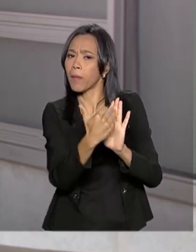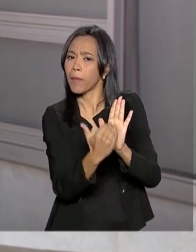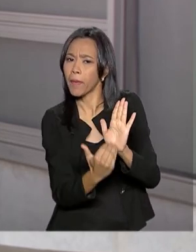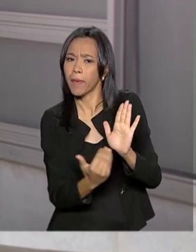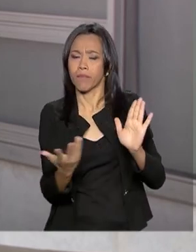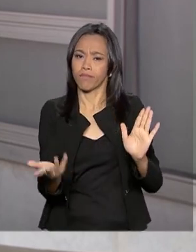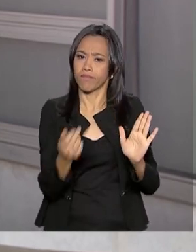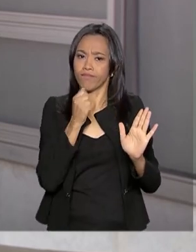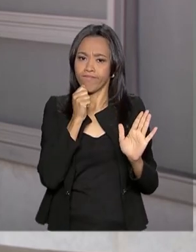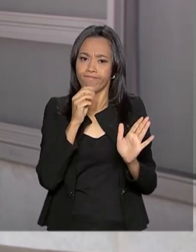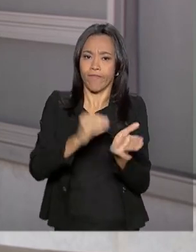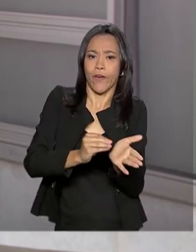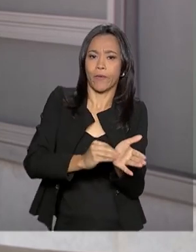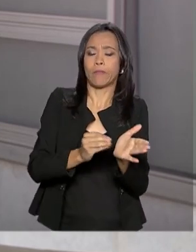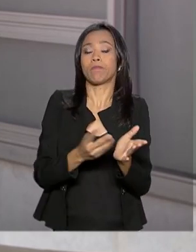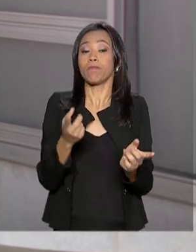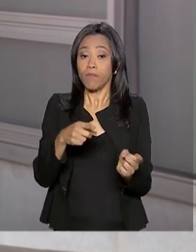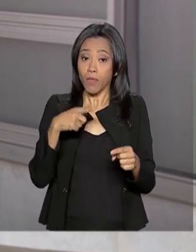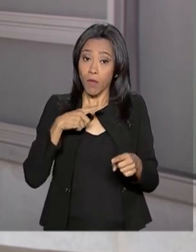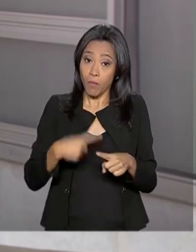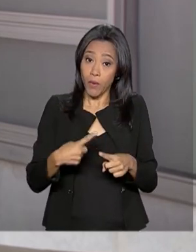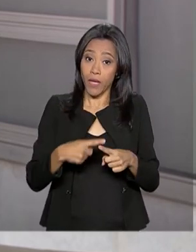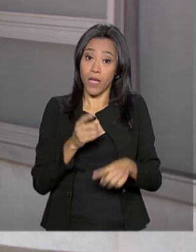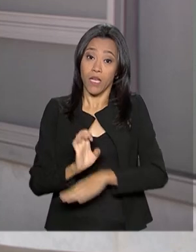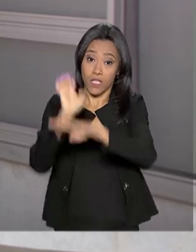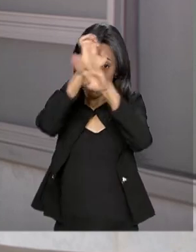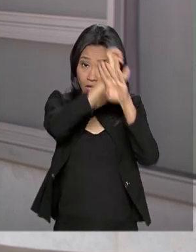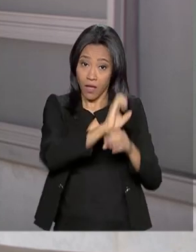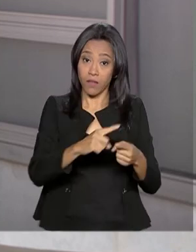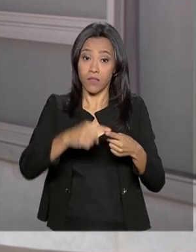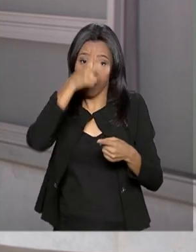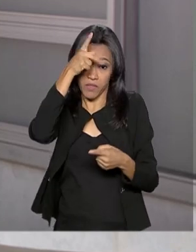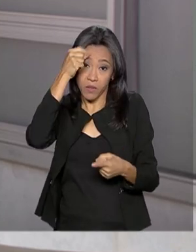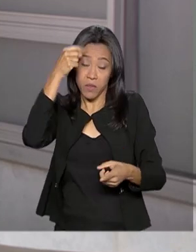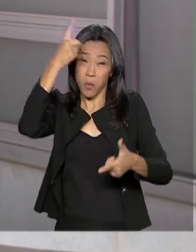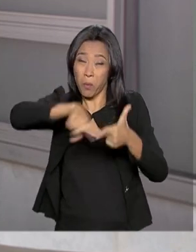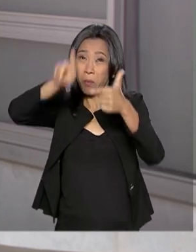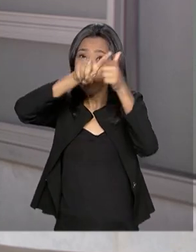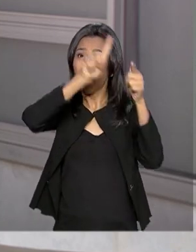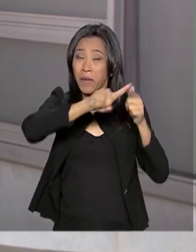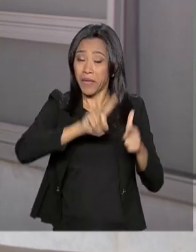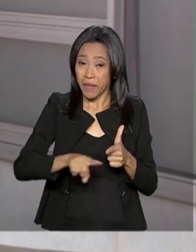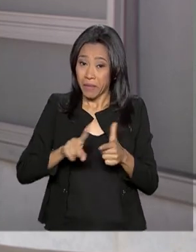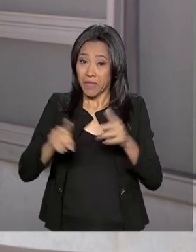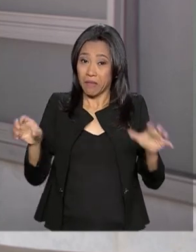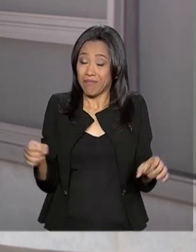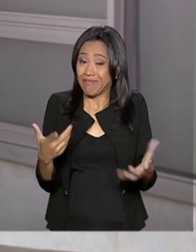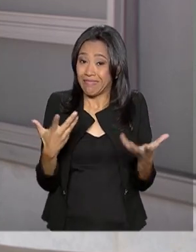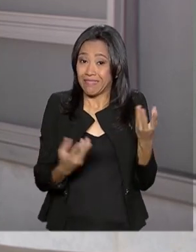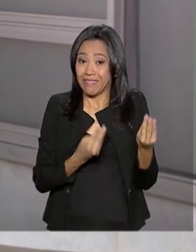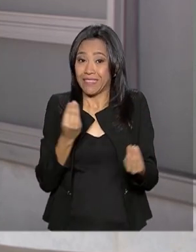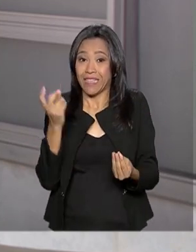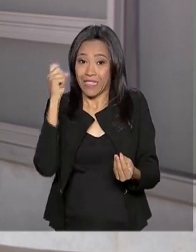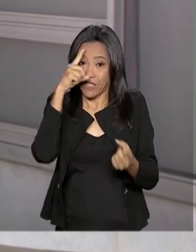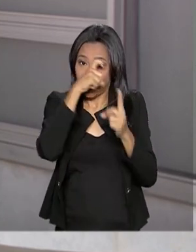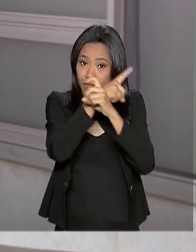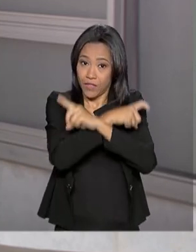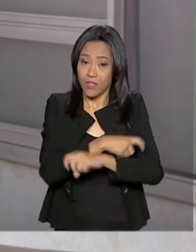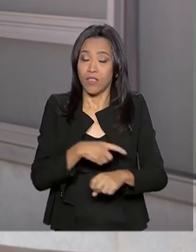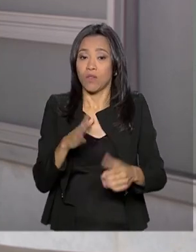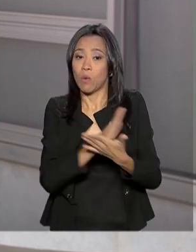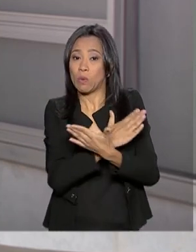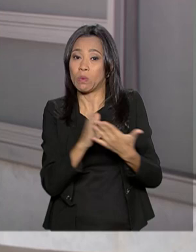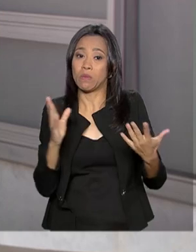governos estaduais estão em situação previdenciária complicada, existe um déficit aí gigantesco, o próprio relator reconheceu isso, disse